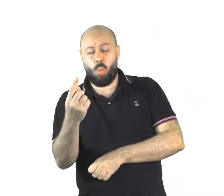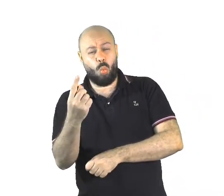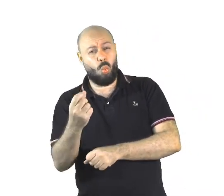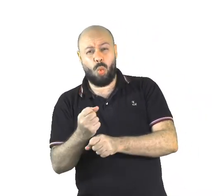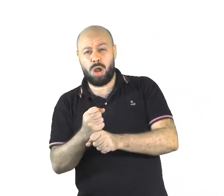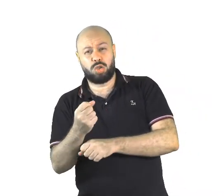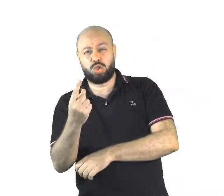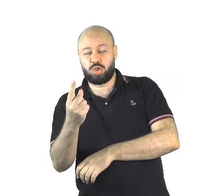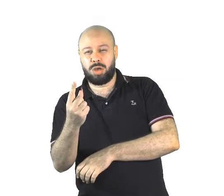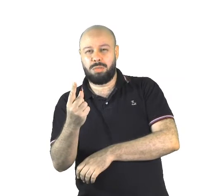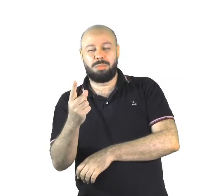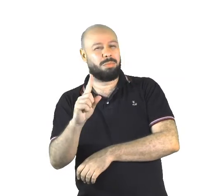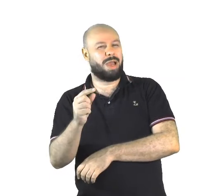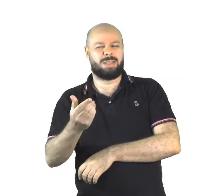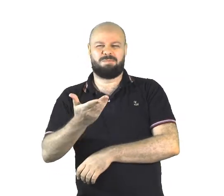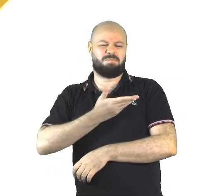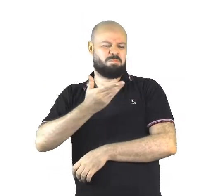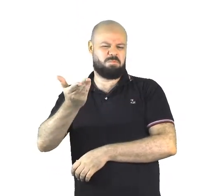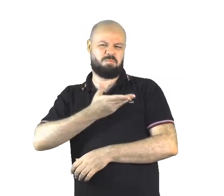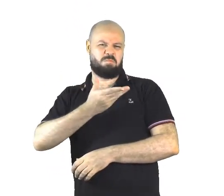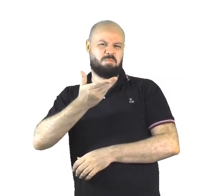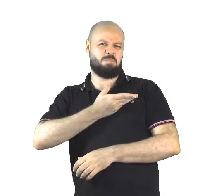amigos inseparáveis.